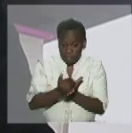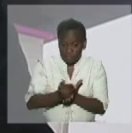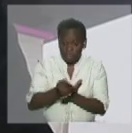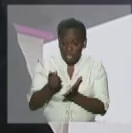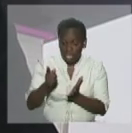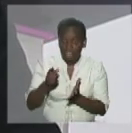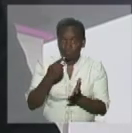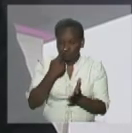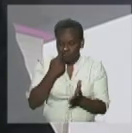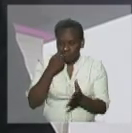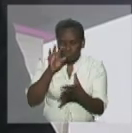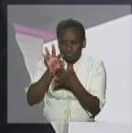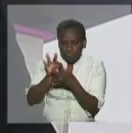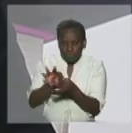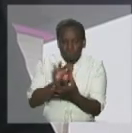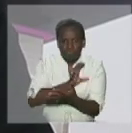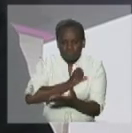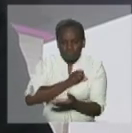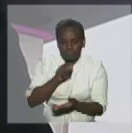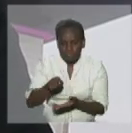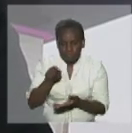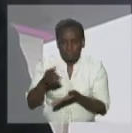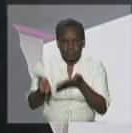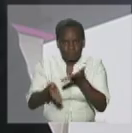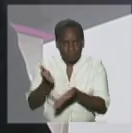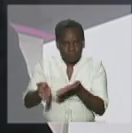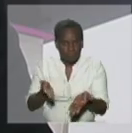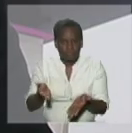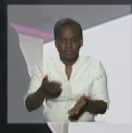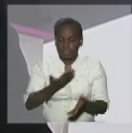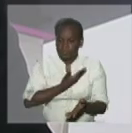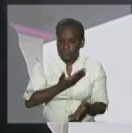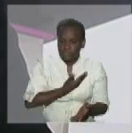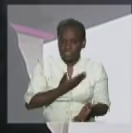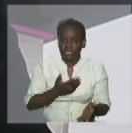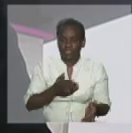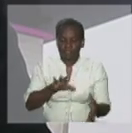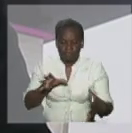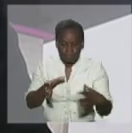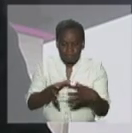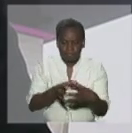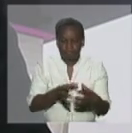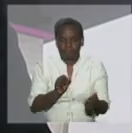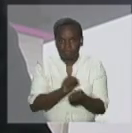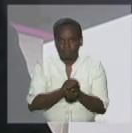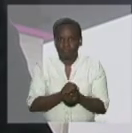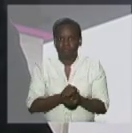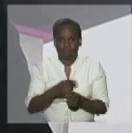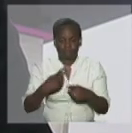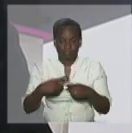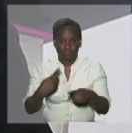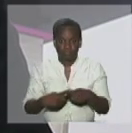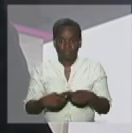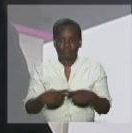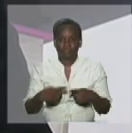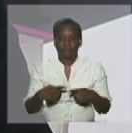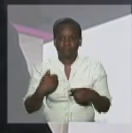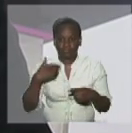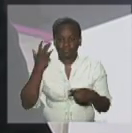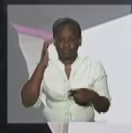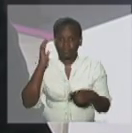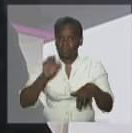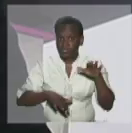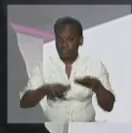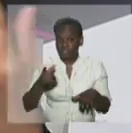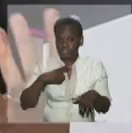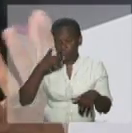daí que você cria realmente um laço afetivo, né? Sim. Essa questão da amizade, do envolvimento. Porque eu acho